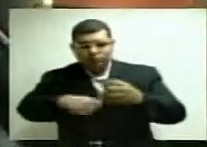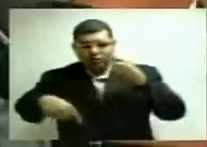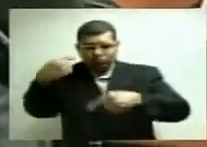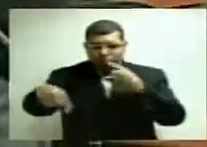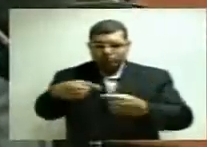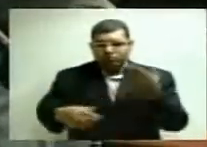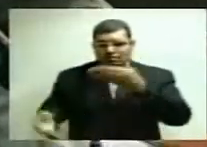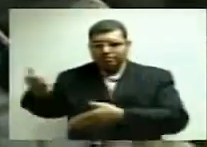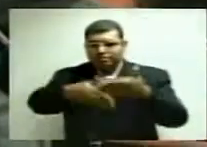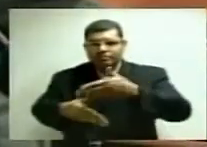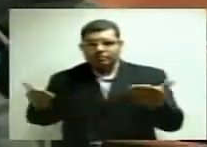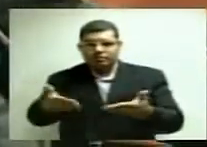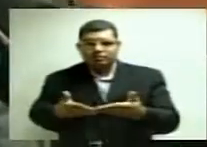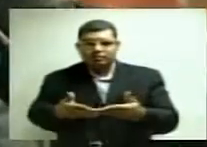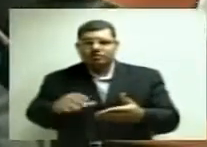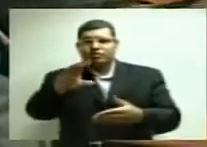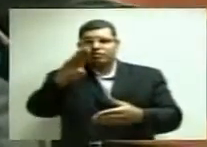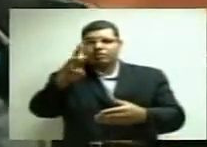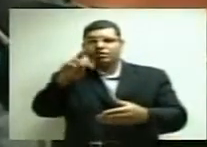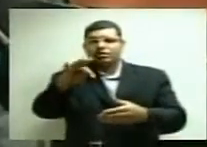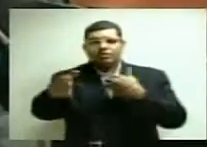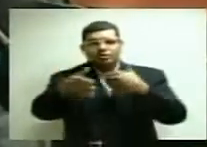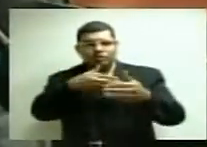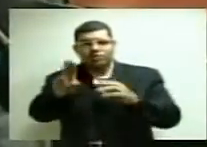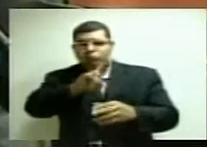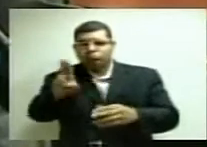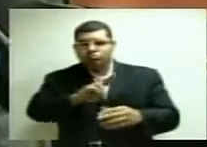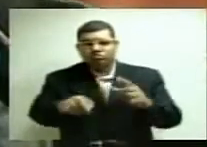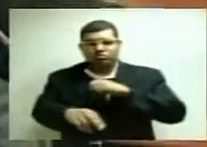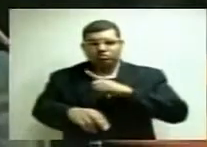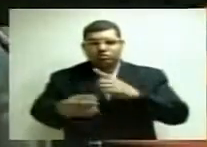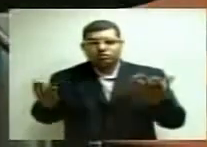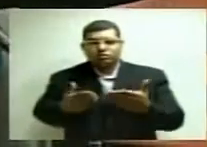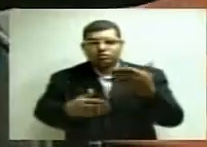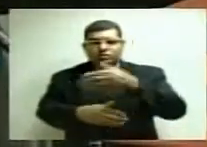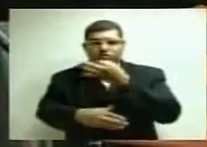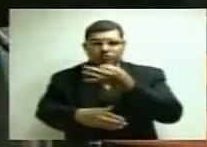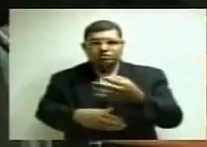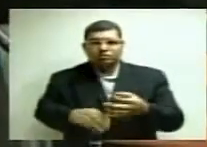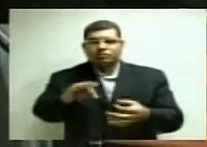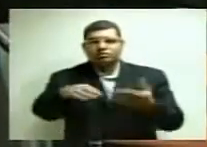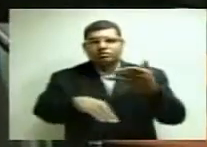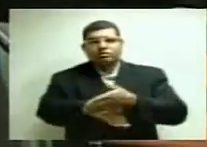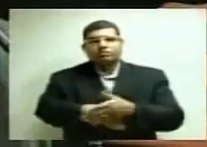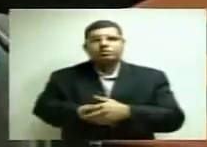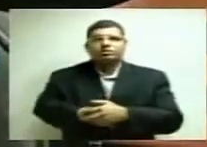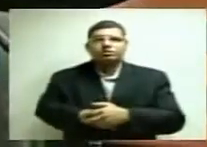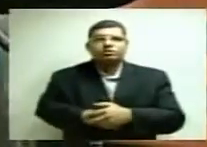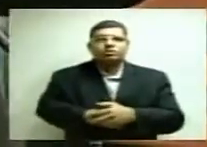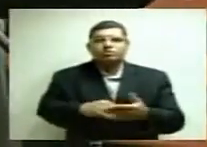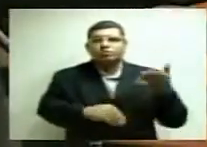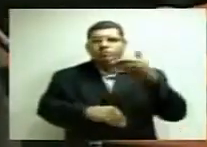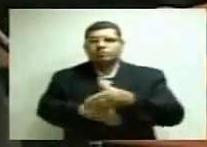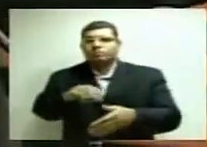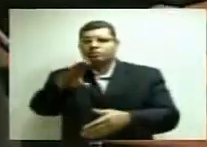políticos para viabilizar o BRT ou qualquer outro nome que se dê na cidade de Manaus, a questão do porto, o